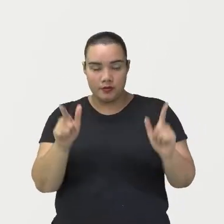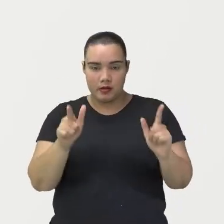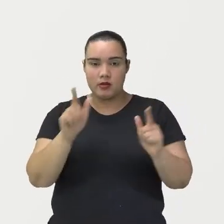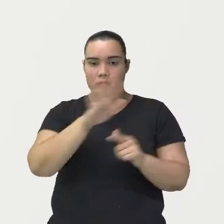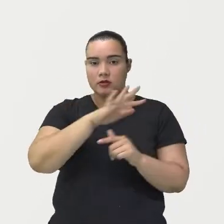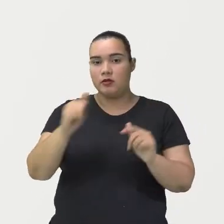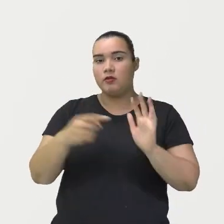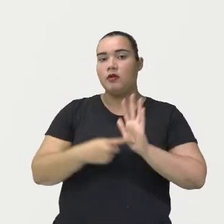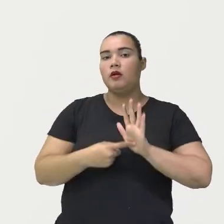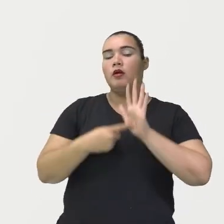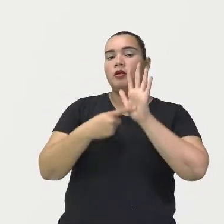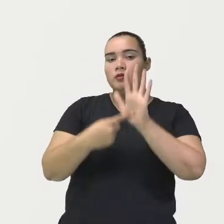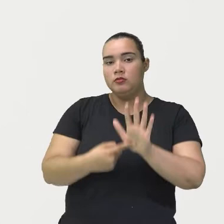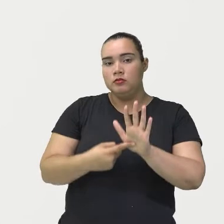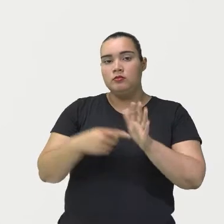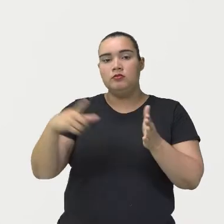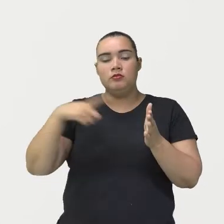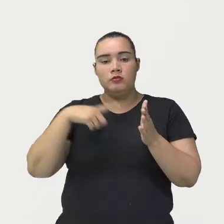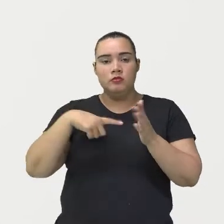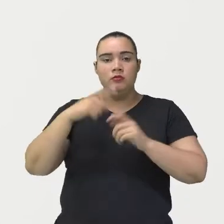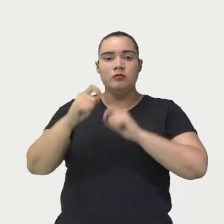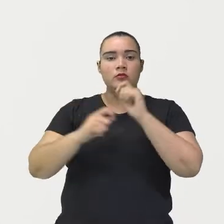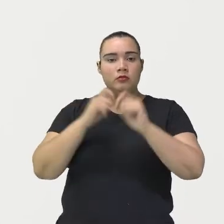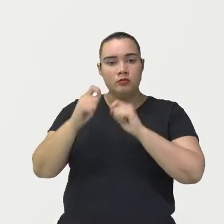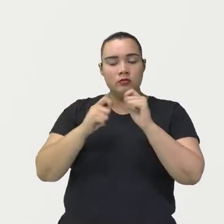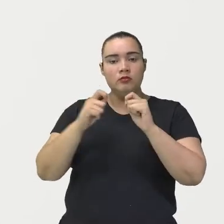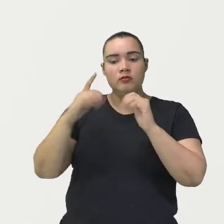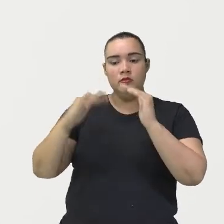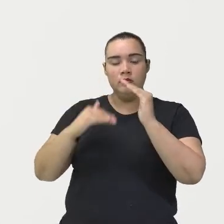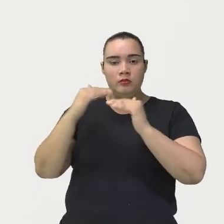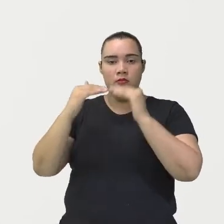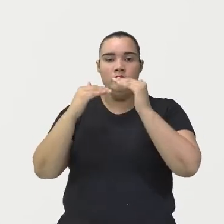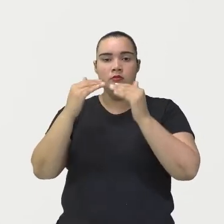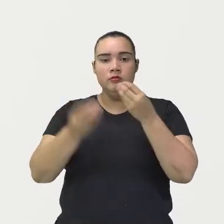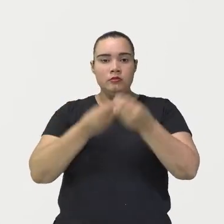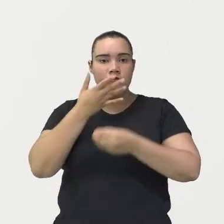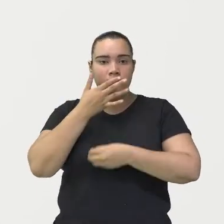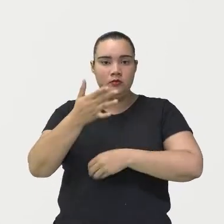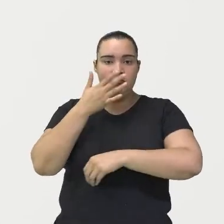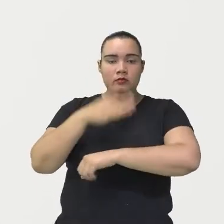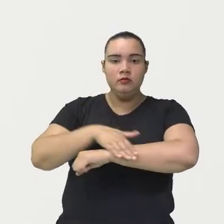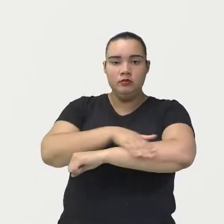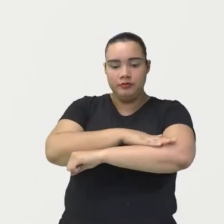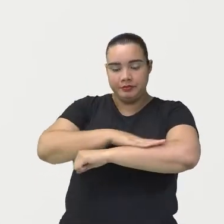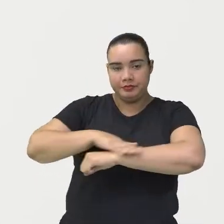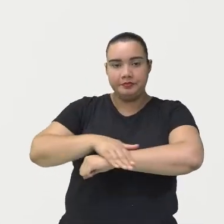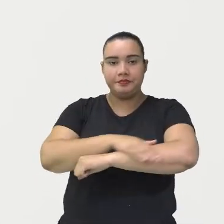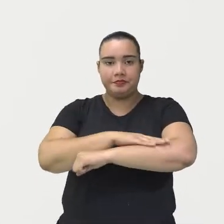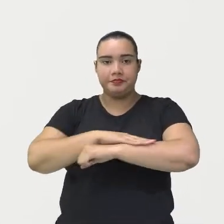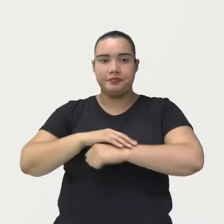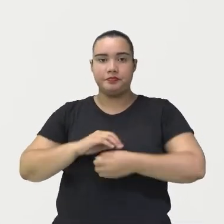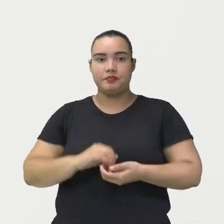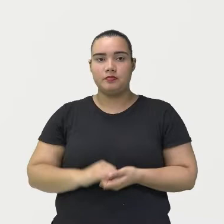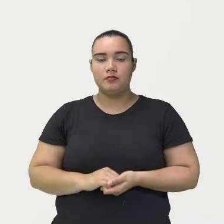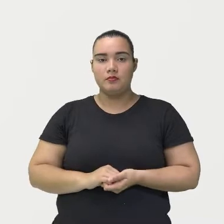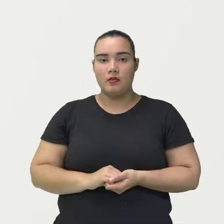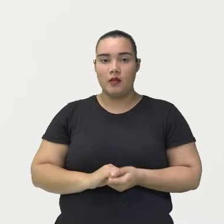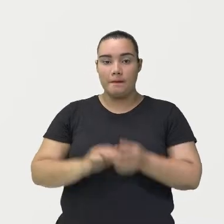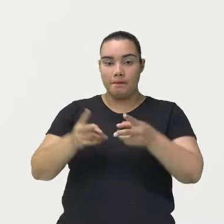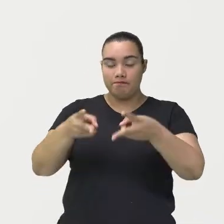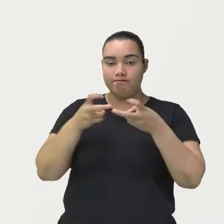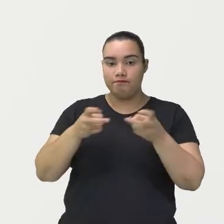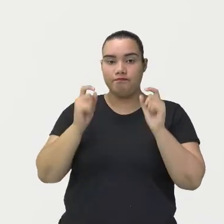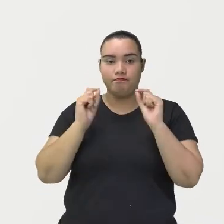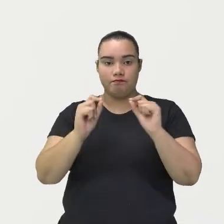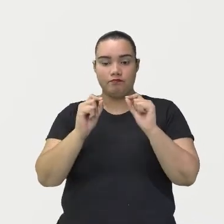vai mostrar uma graduação nas tonalidades da pele. Reparem que